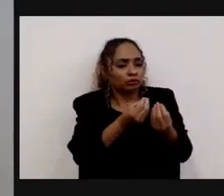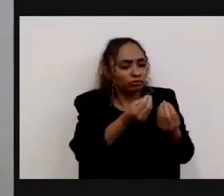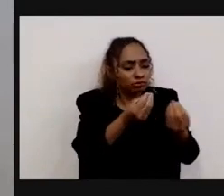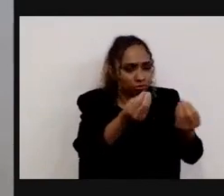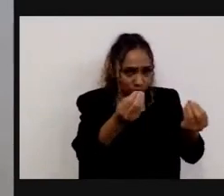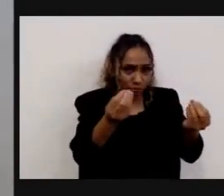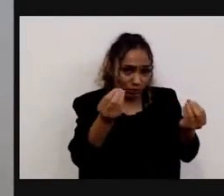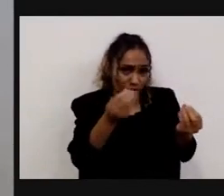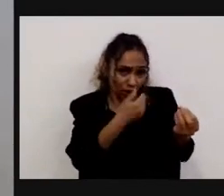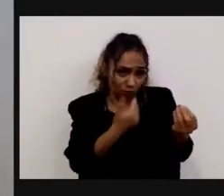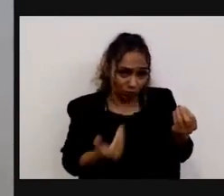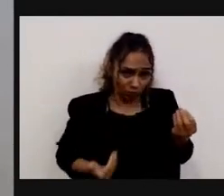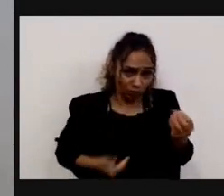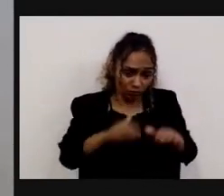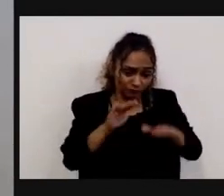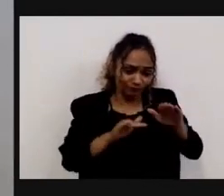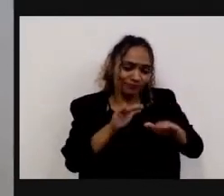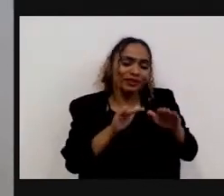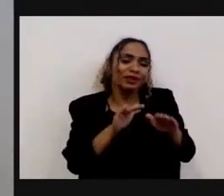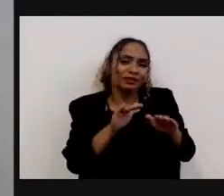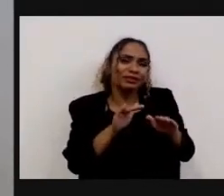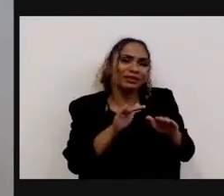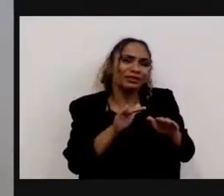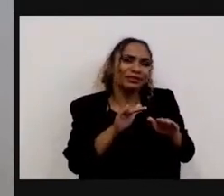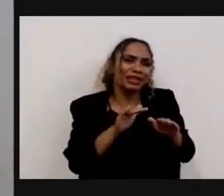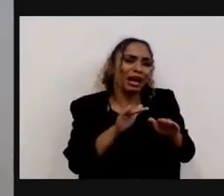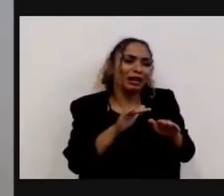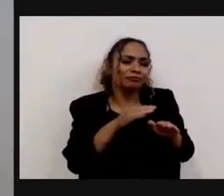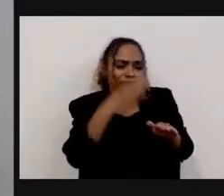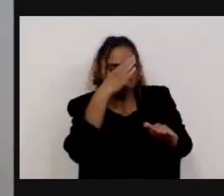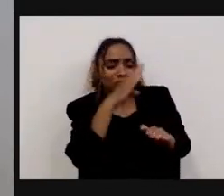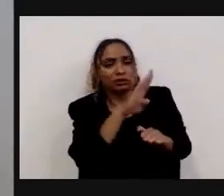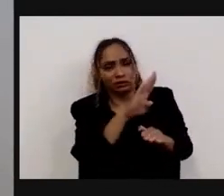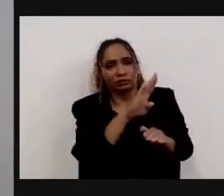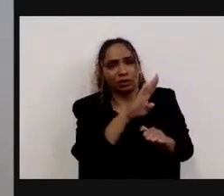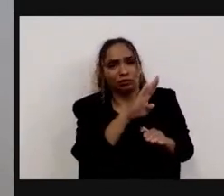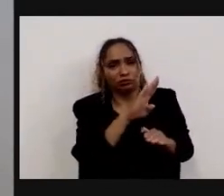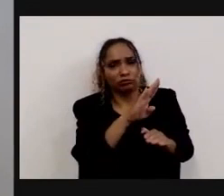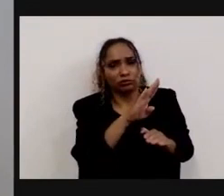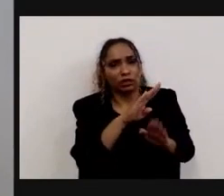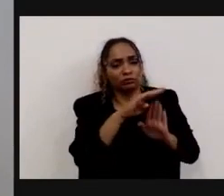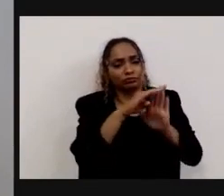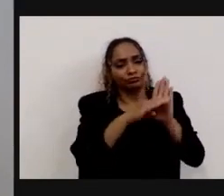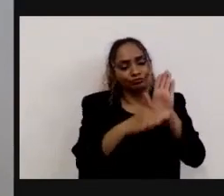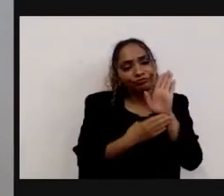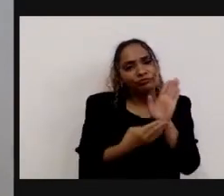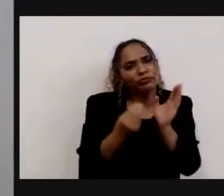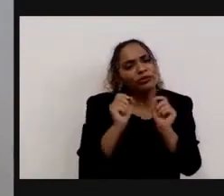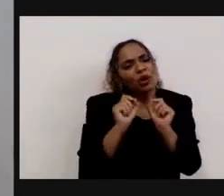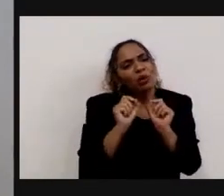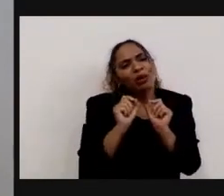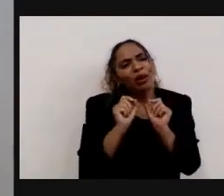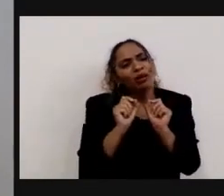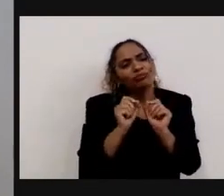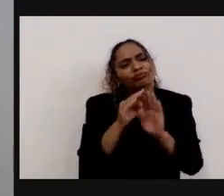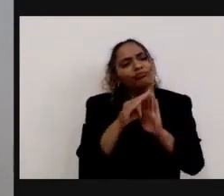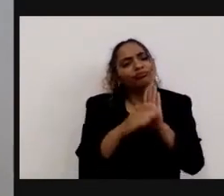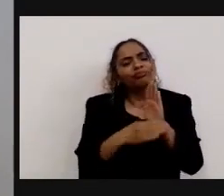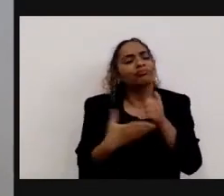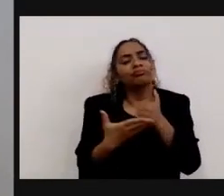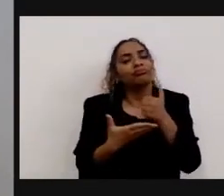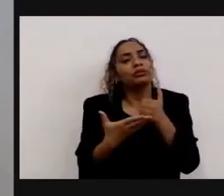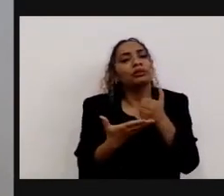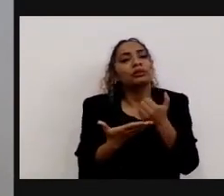pública Talvez seja o grande x da questão e aí não tem uma receitinha de bolo né as pessoas cara qualquer receita bolo